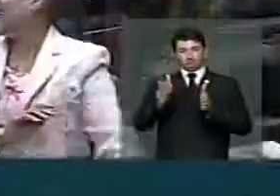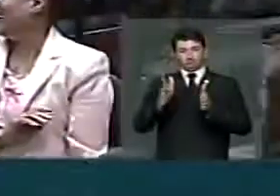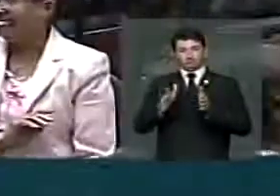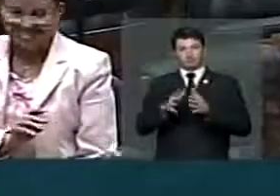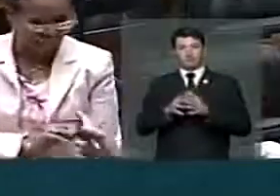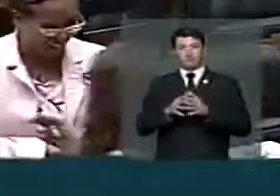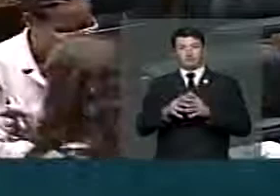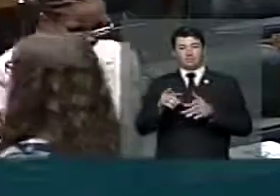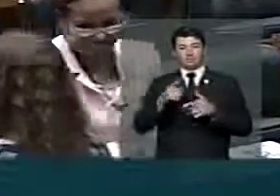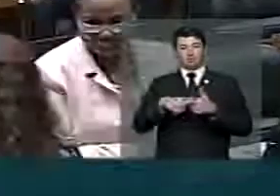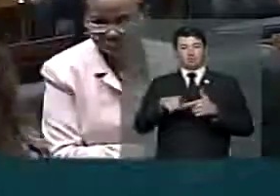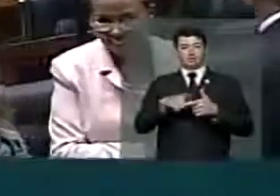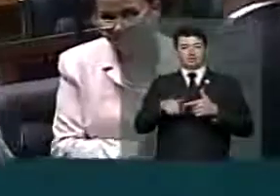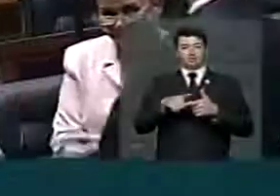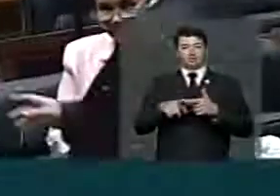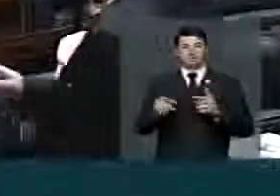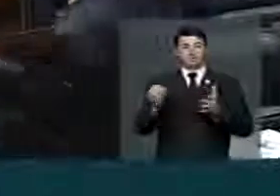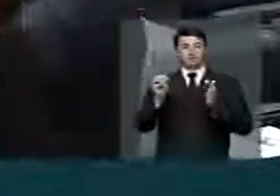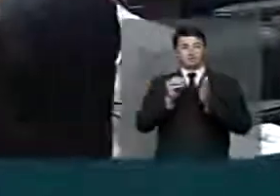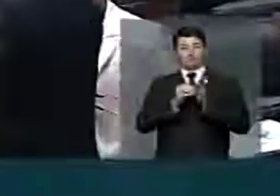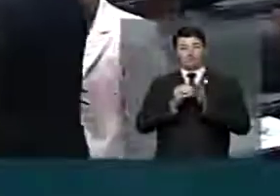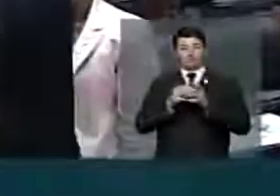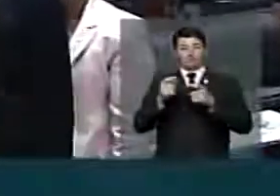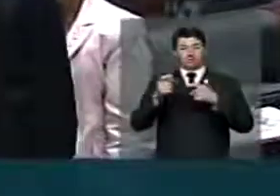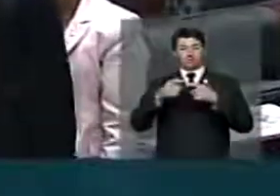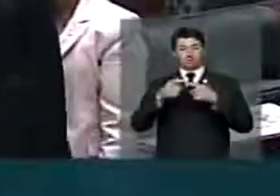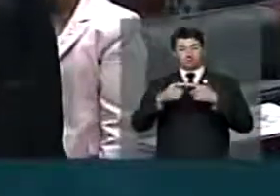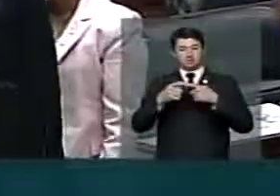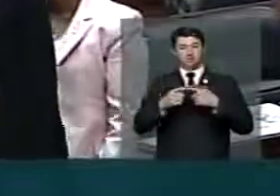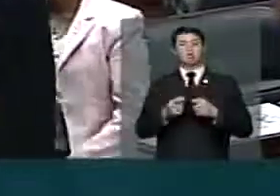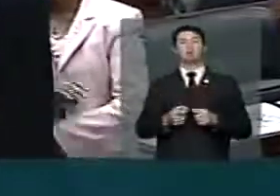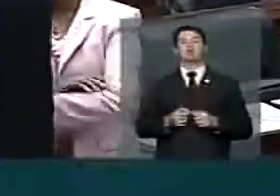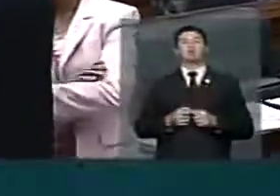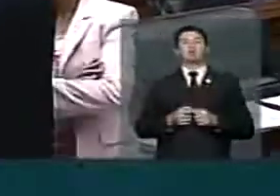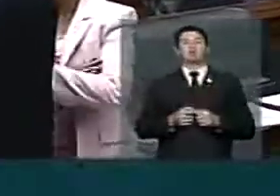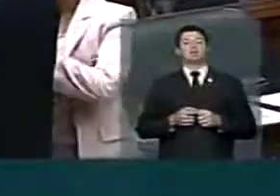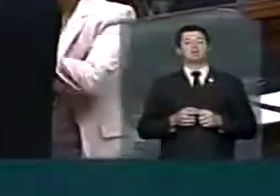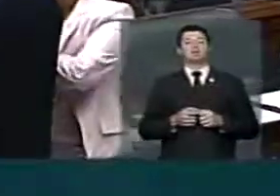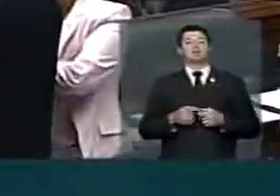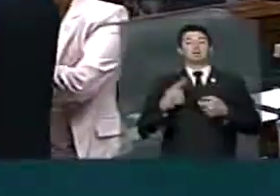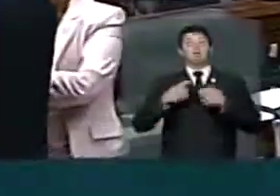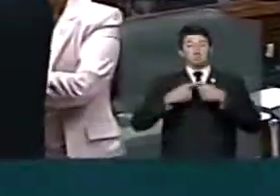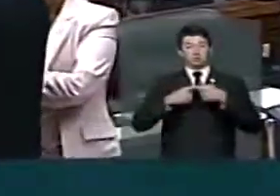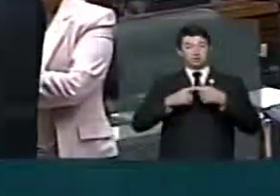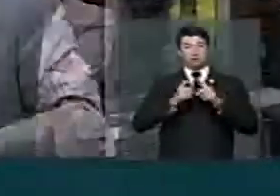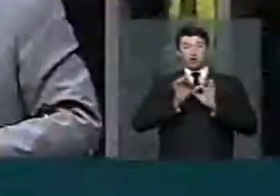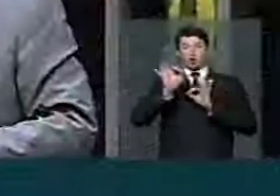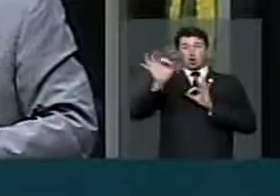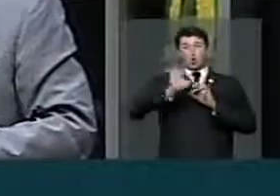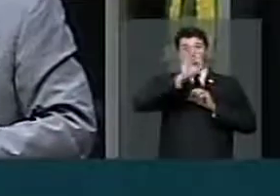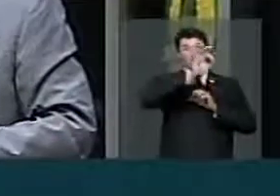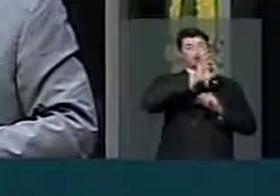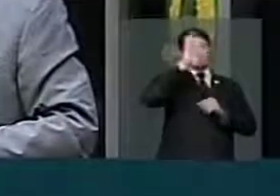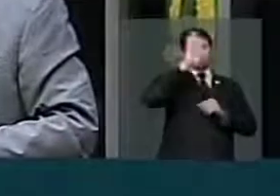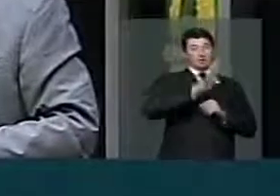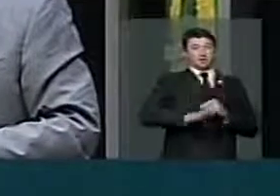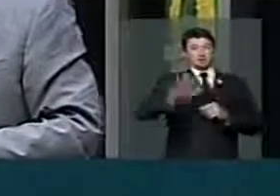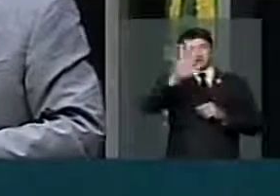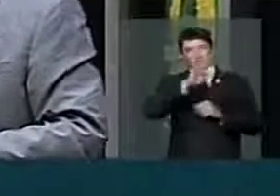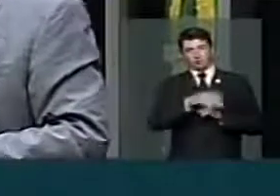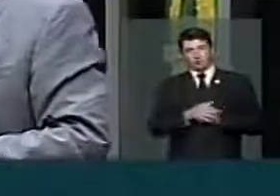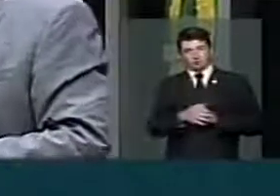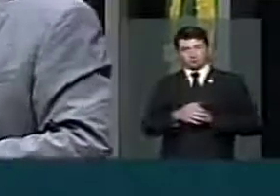o problema da ausência dos médicos nos pequenos municípios do país,